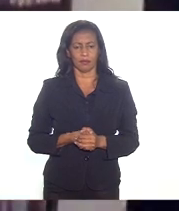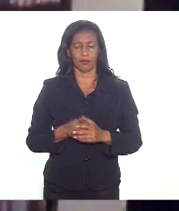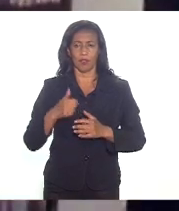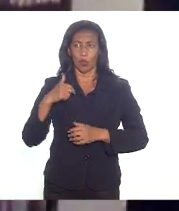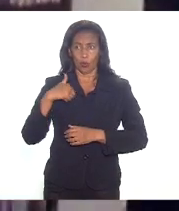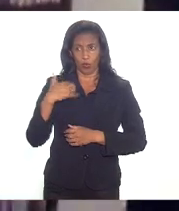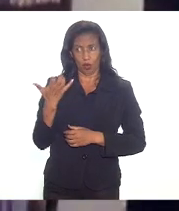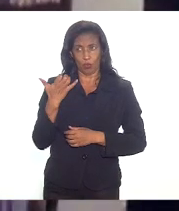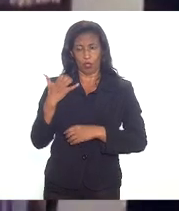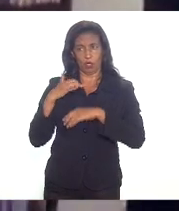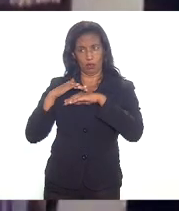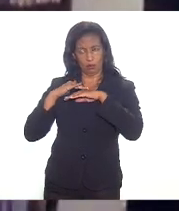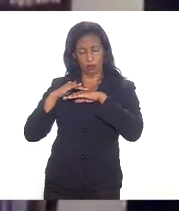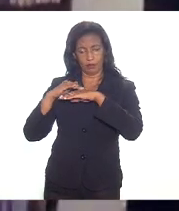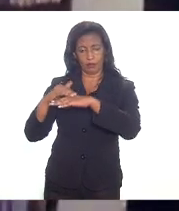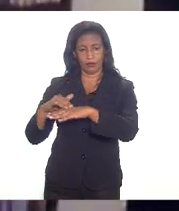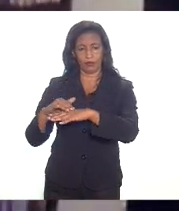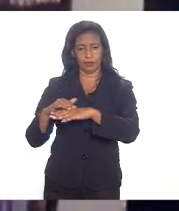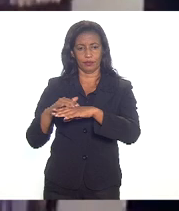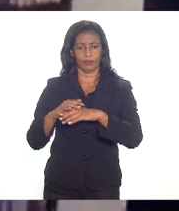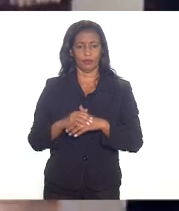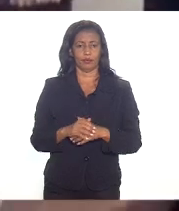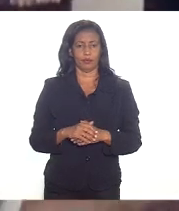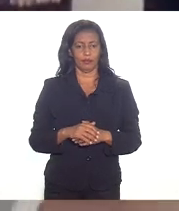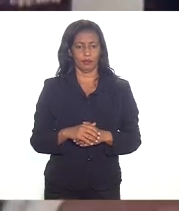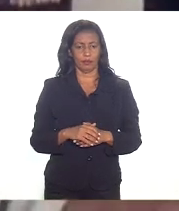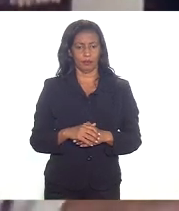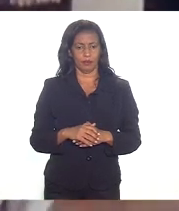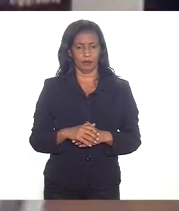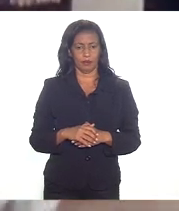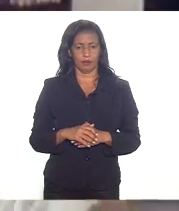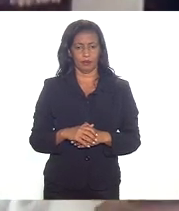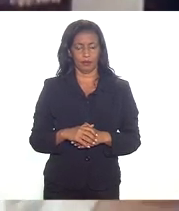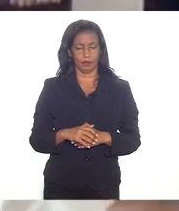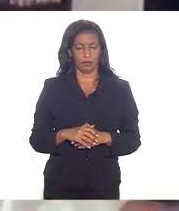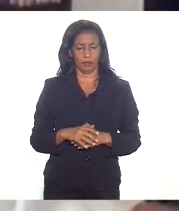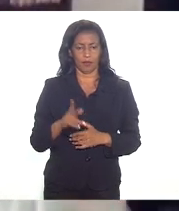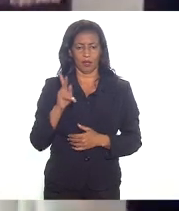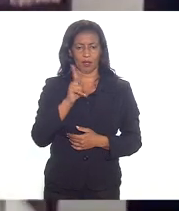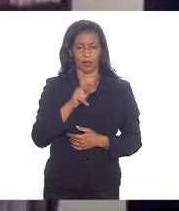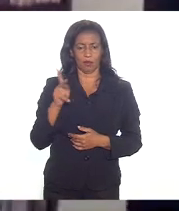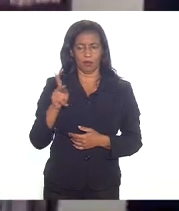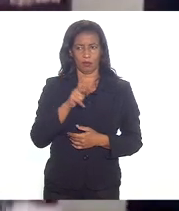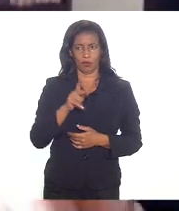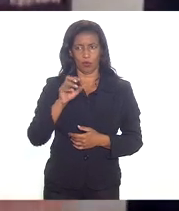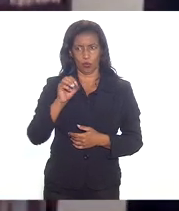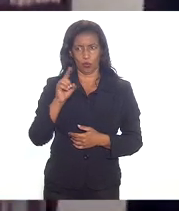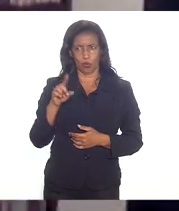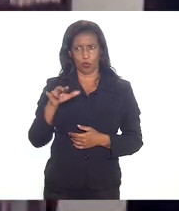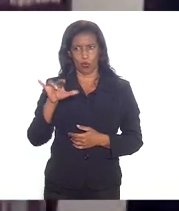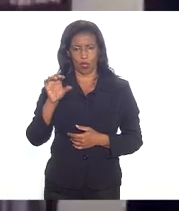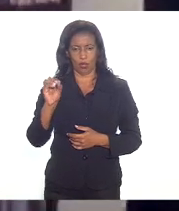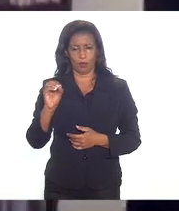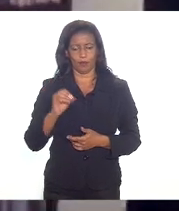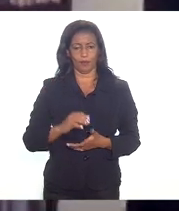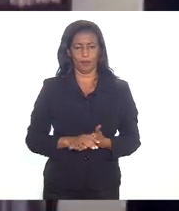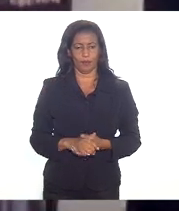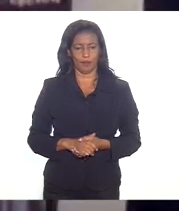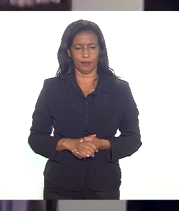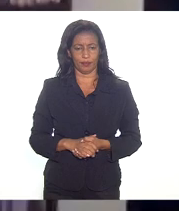O que eu queria falar... Veja bem, o professor Mário Jorge,